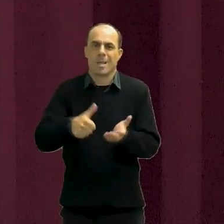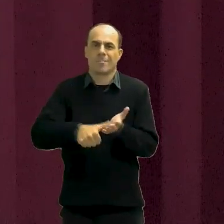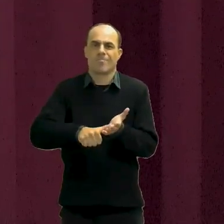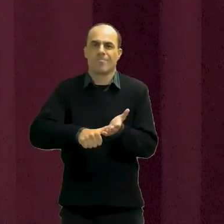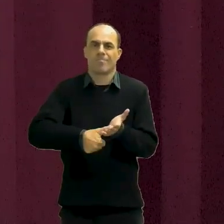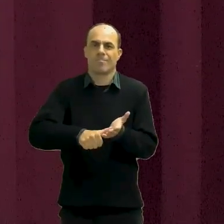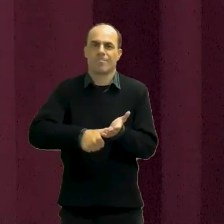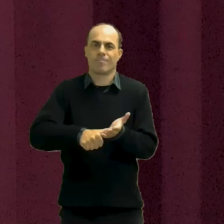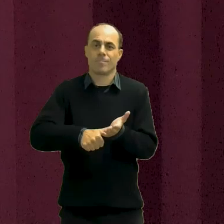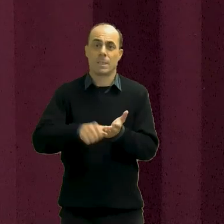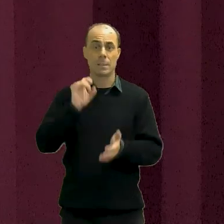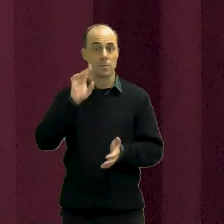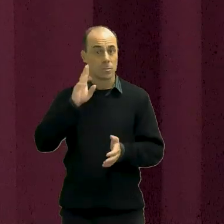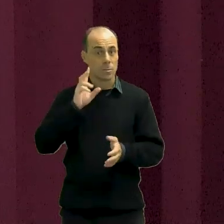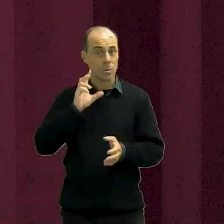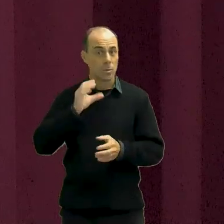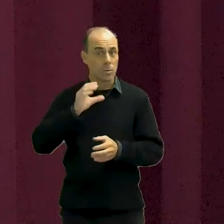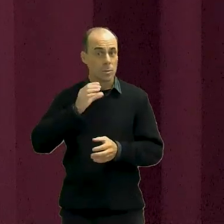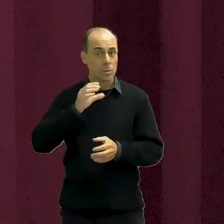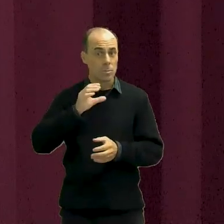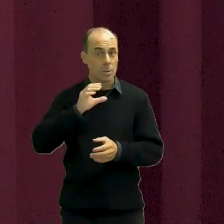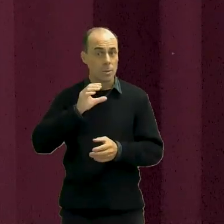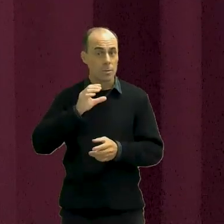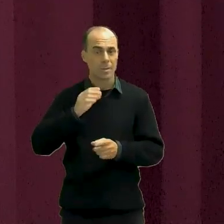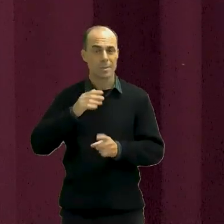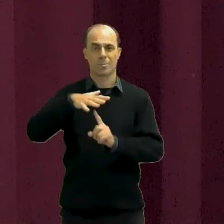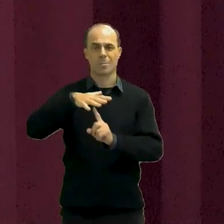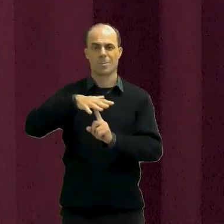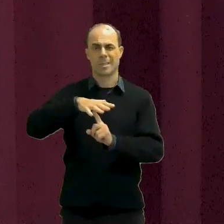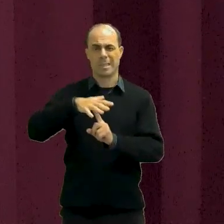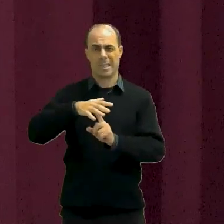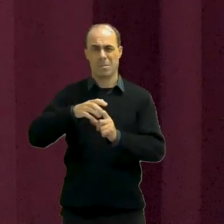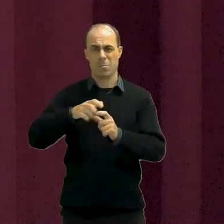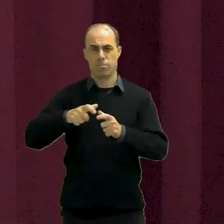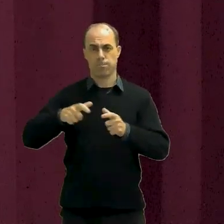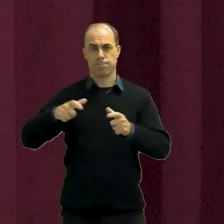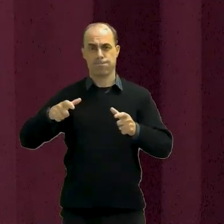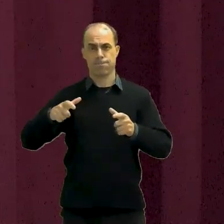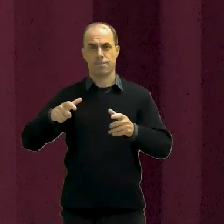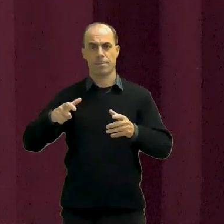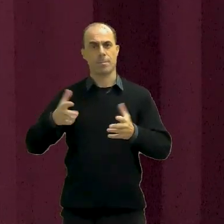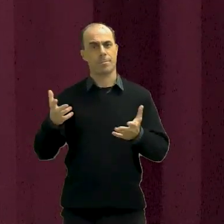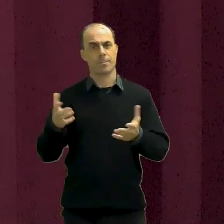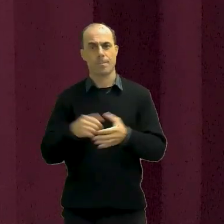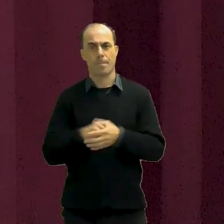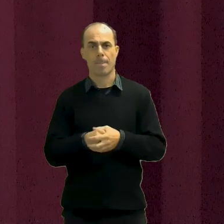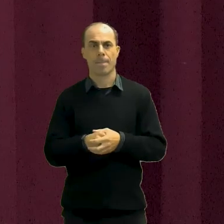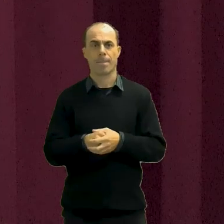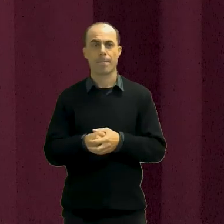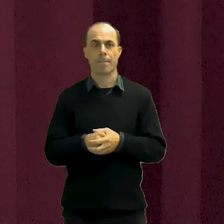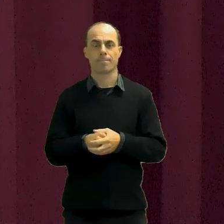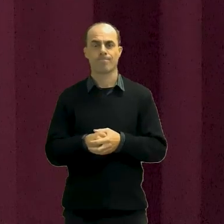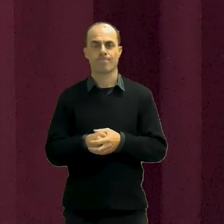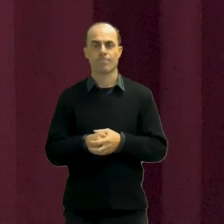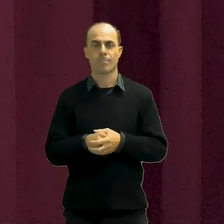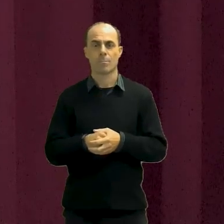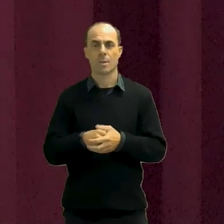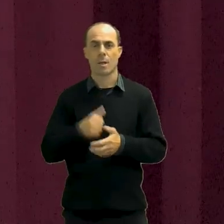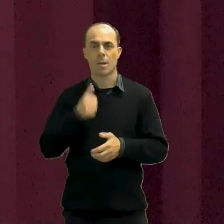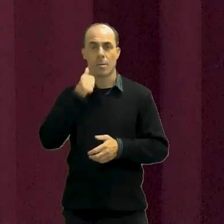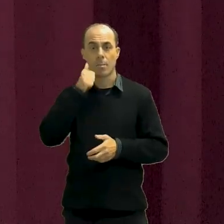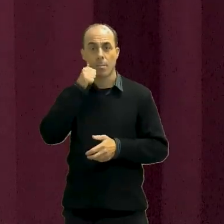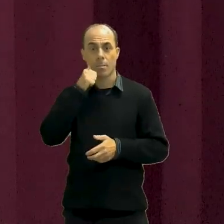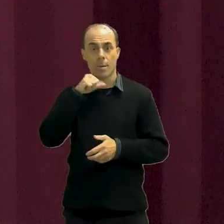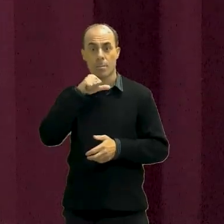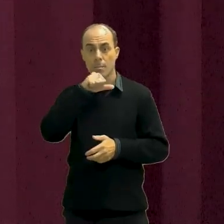Curitiba no Paraná também e existe um número grande também então Imagine só 1300 crianças que só possui a mãe no registo não